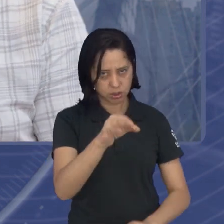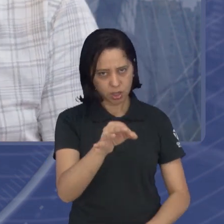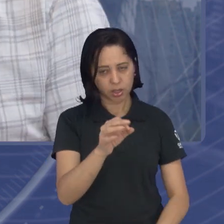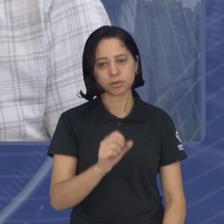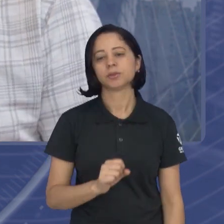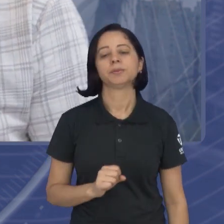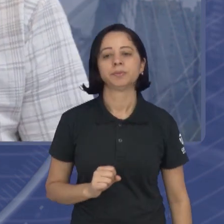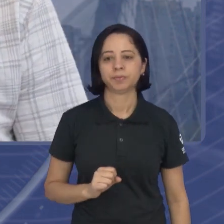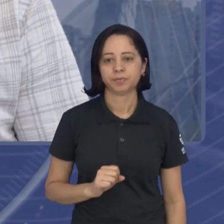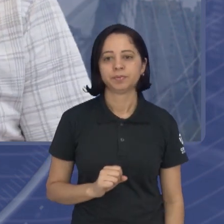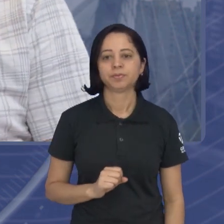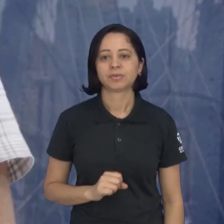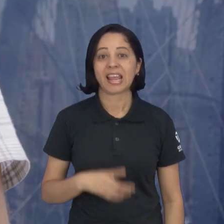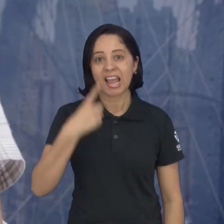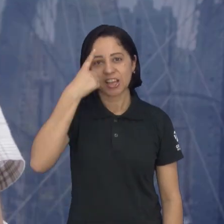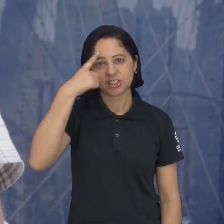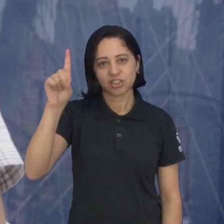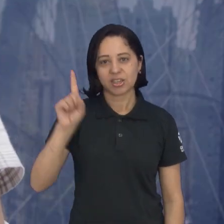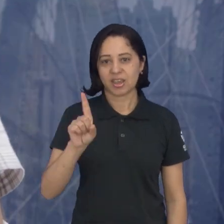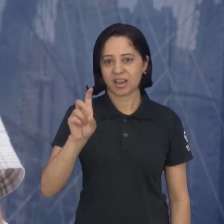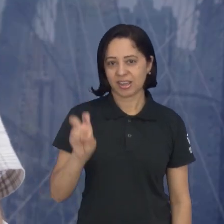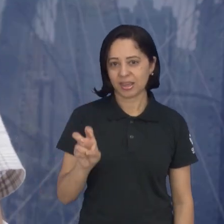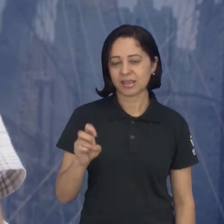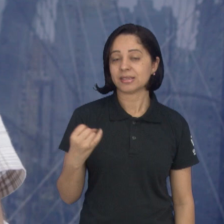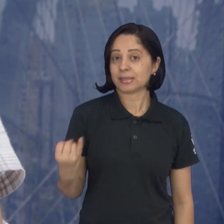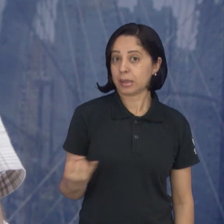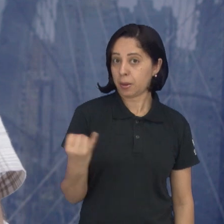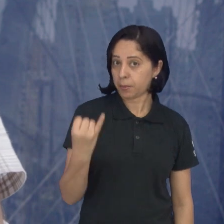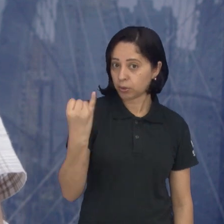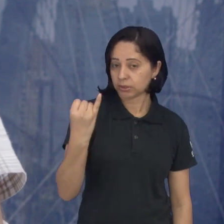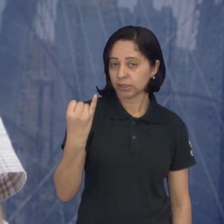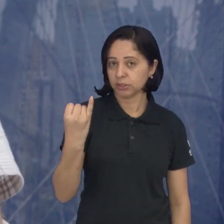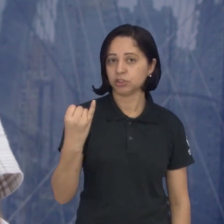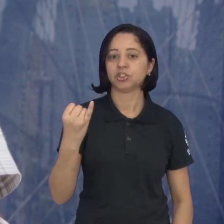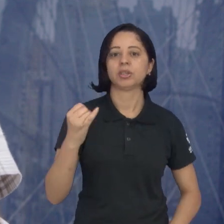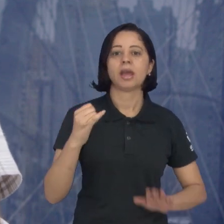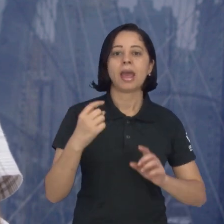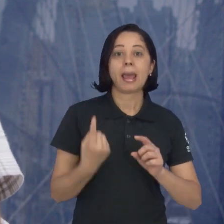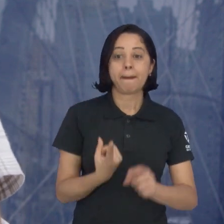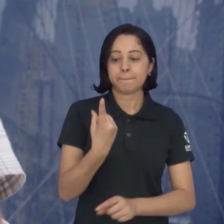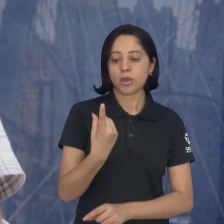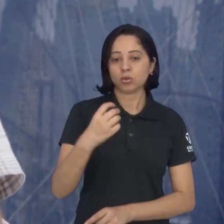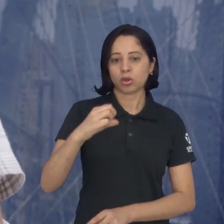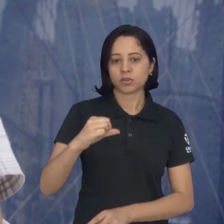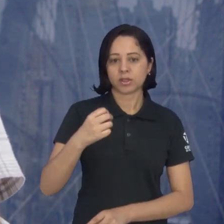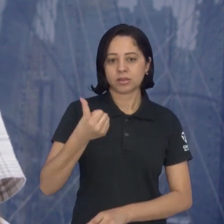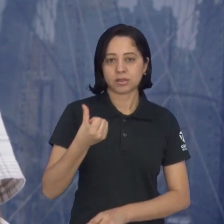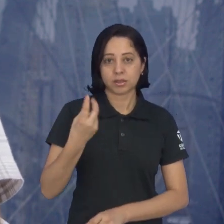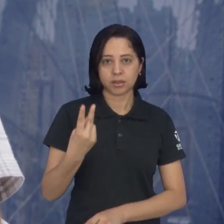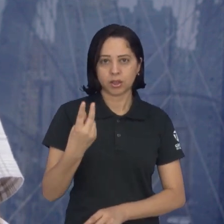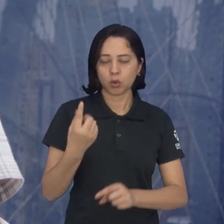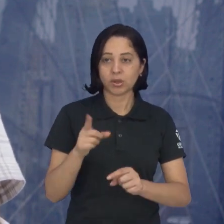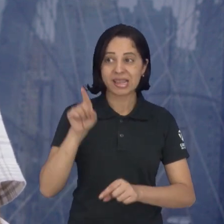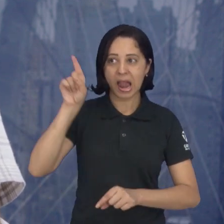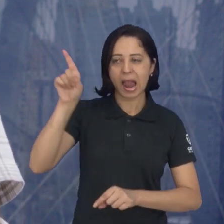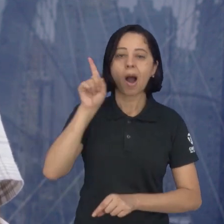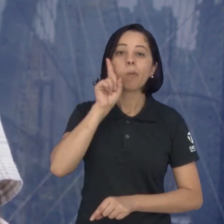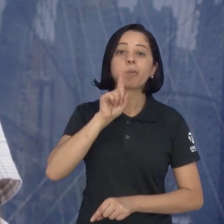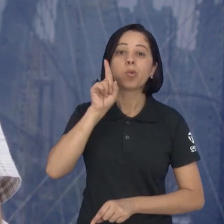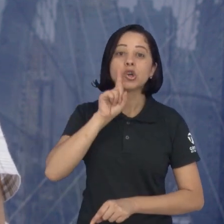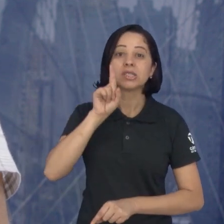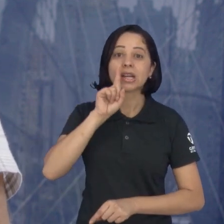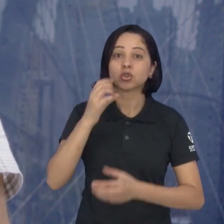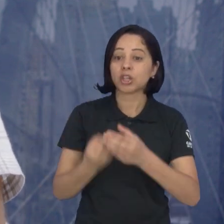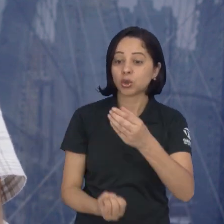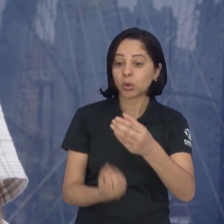Bom, o dia 15 é muito importante, ele foi criado nos Estados Unidos em 1962, porque existia um boom econômico,